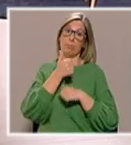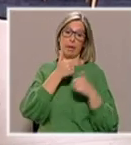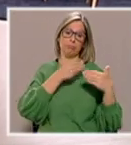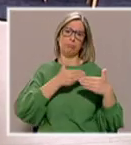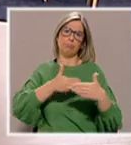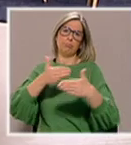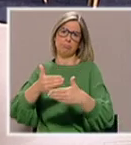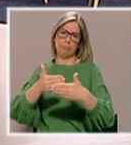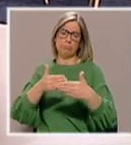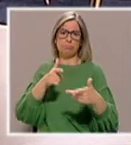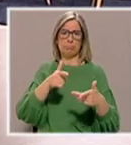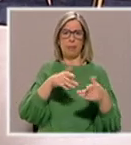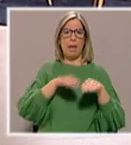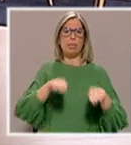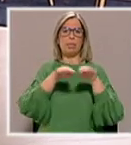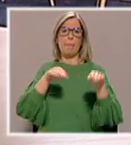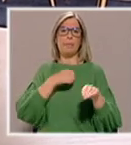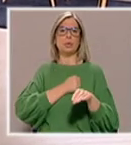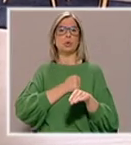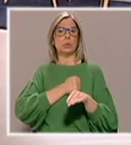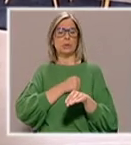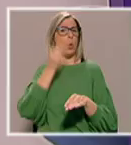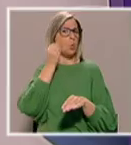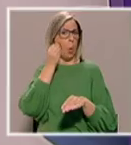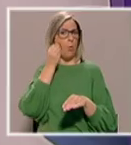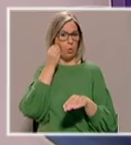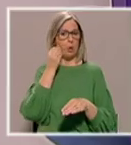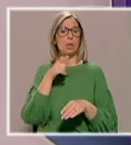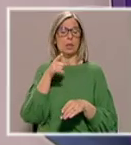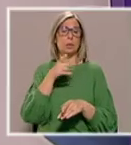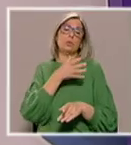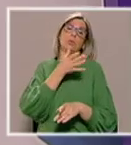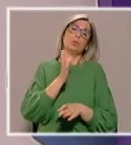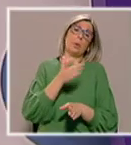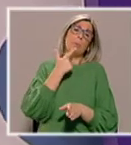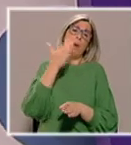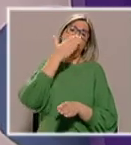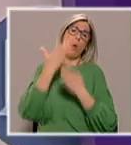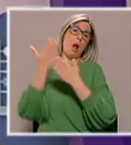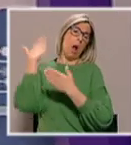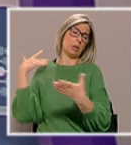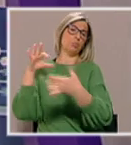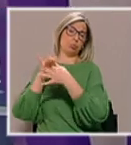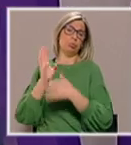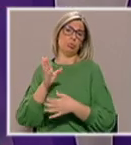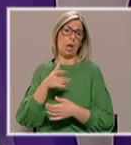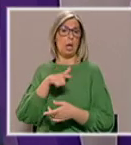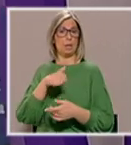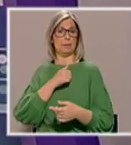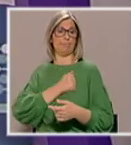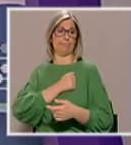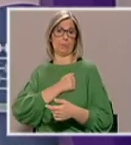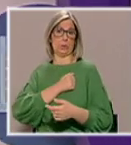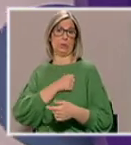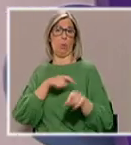órgão principal que bombeia o sangue para todas as partes do corpo, como já foi referido nas aulas anteriores. E esse músculo cardíaco é o miocárdio.